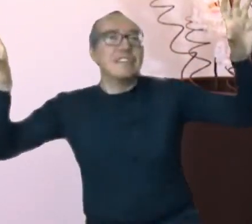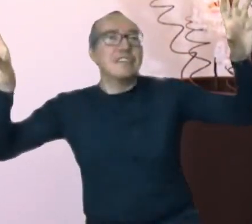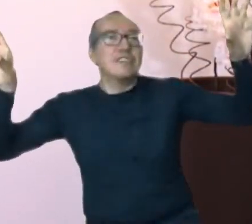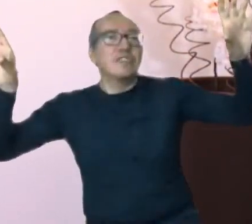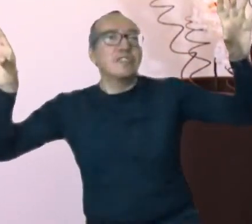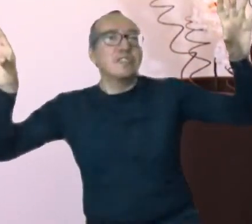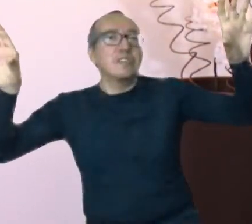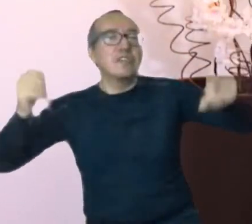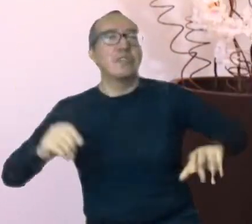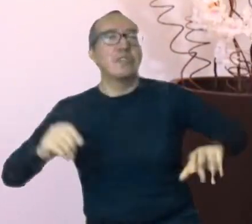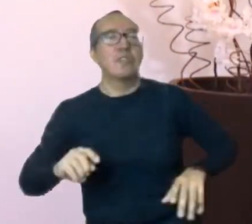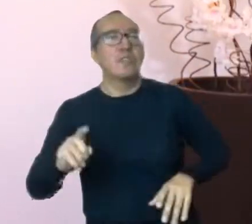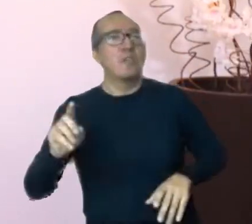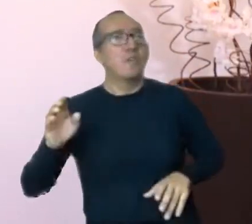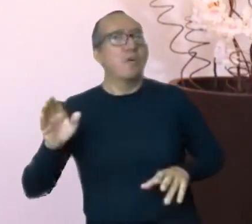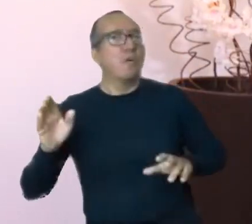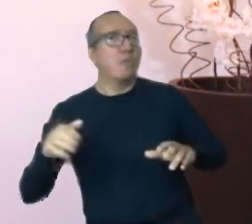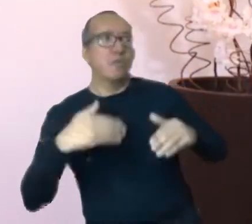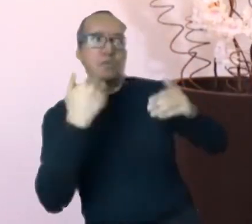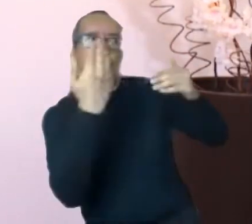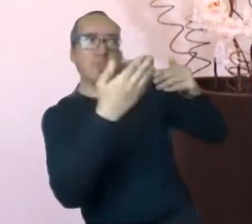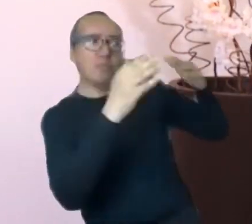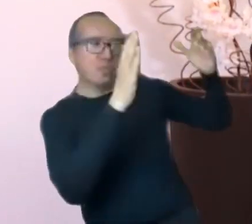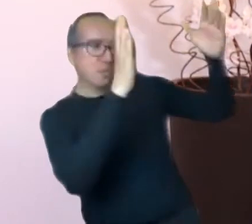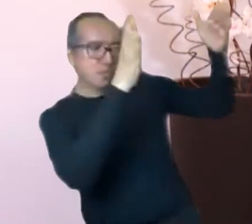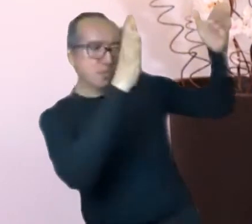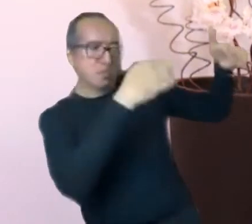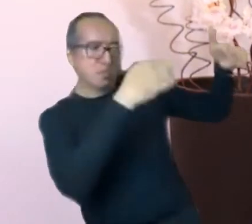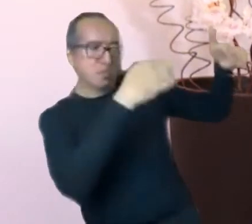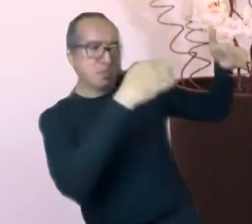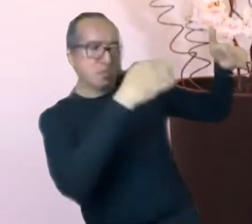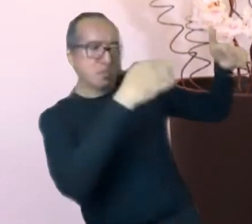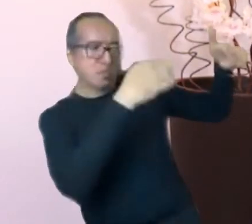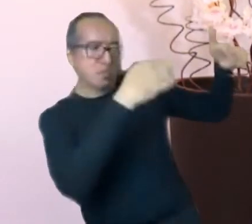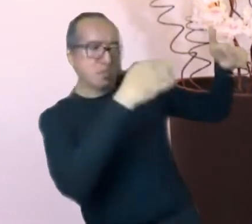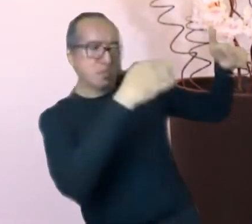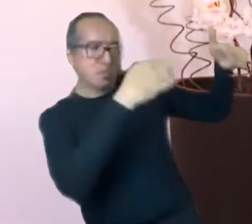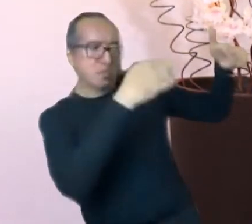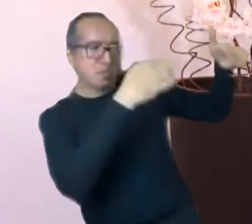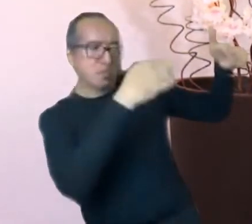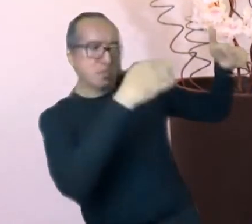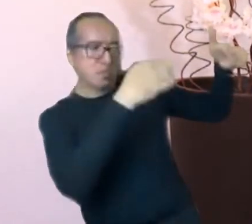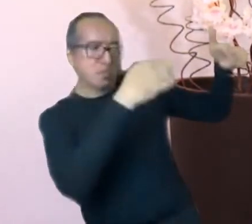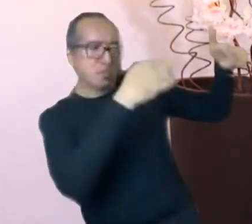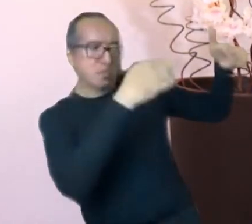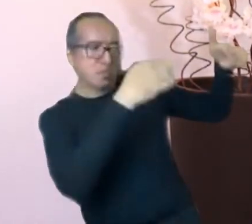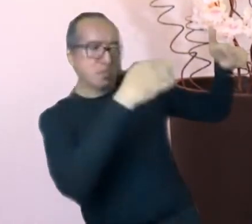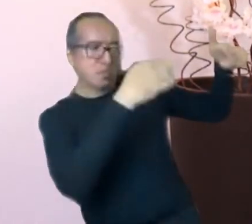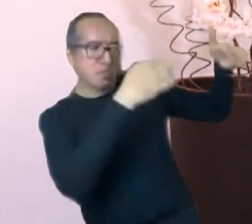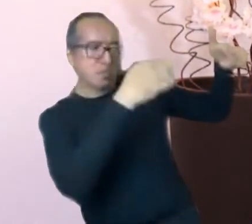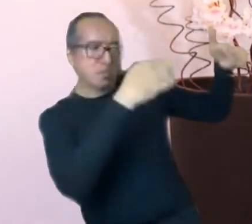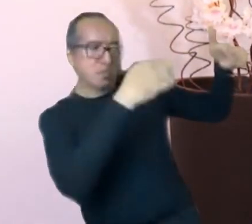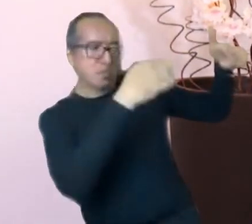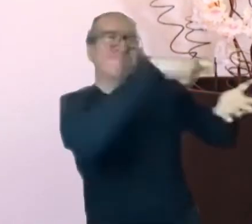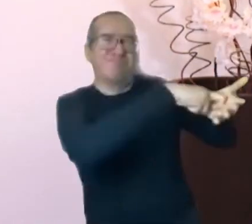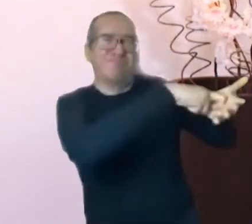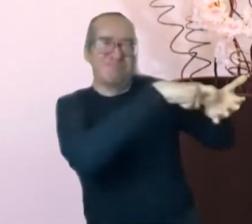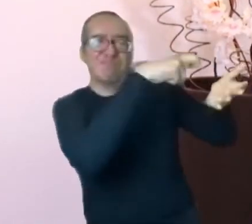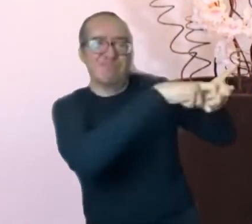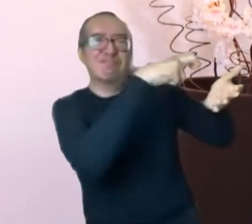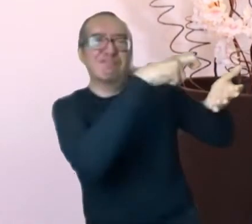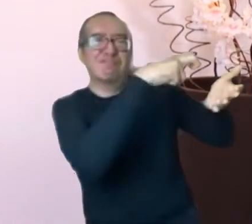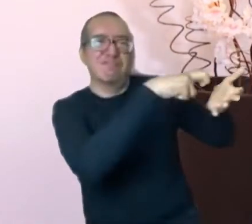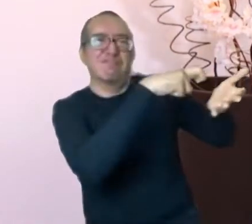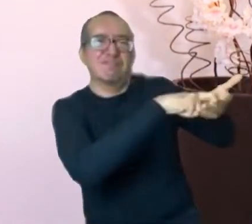Recebendo a paga por não ter ajudado ou feito nada para ajudar aqueles que